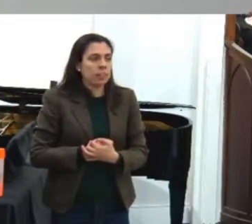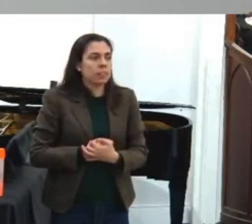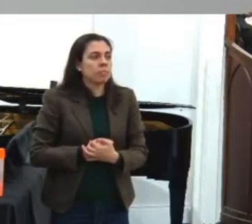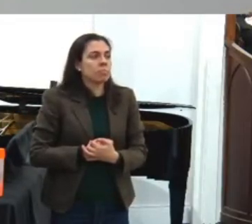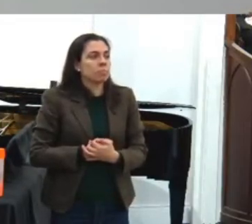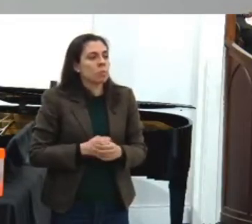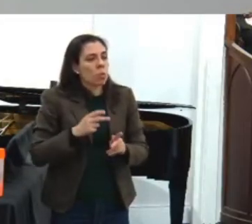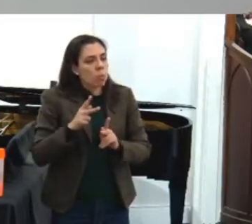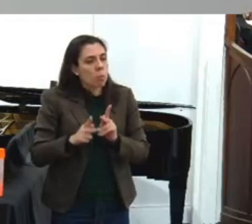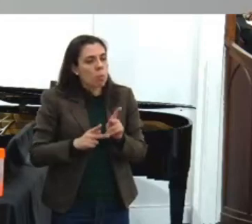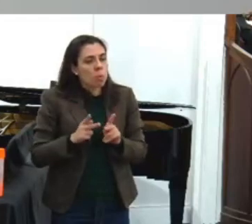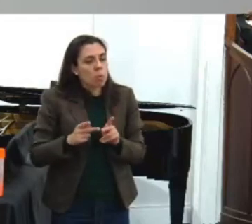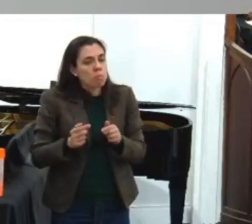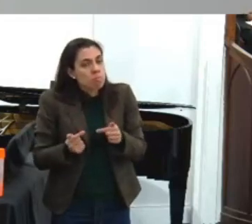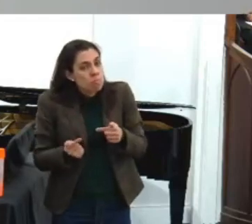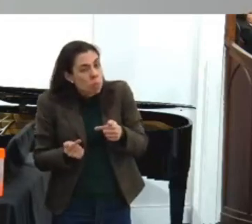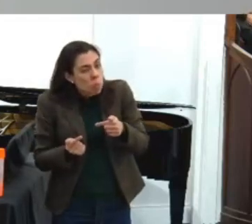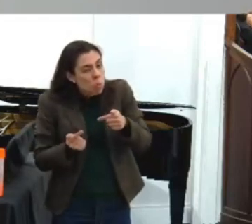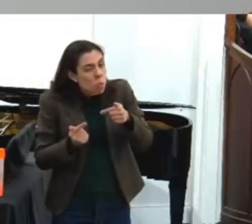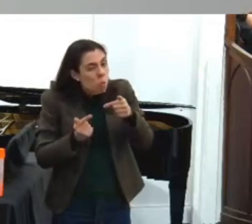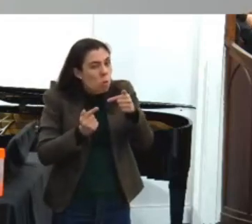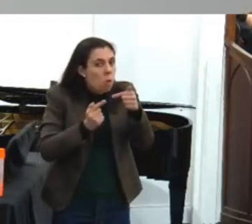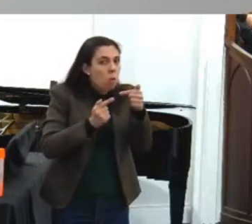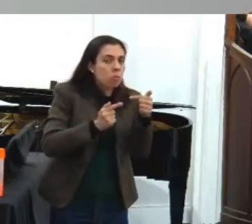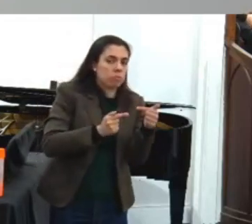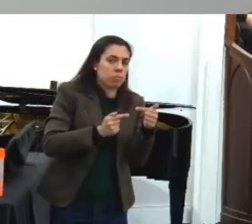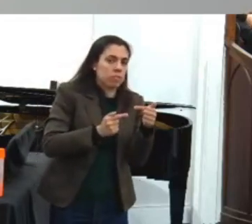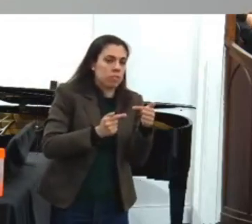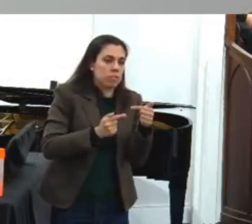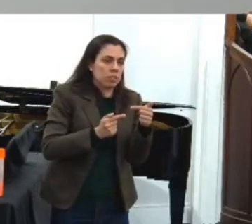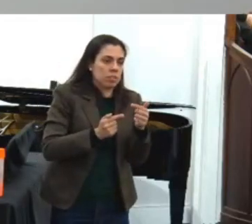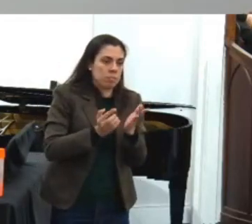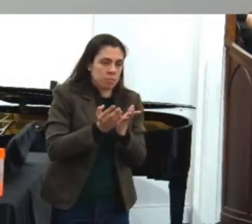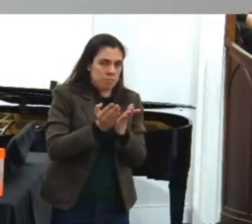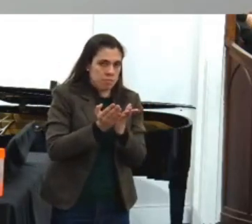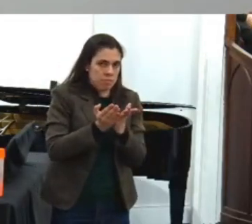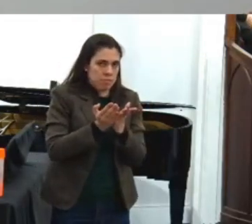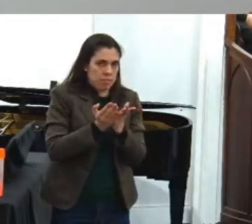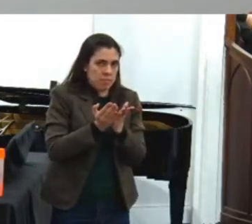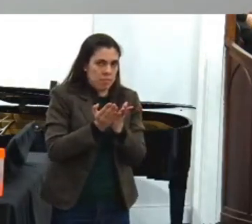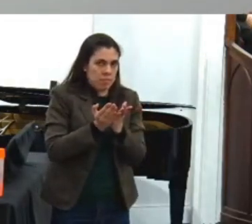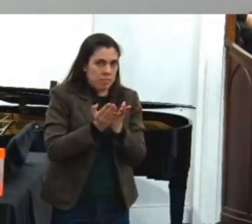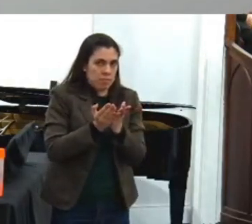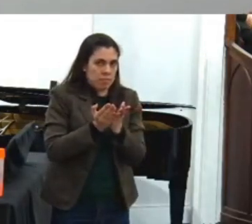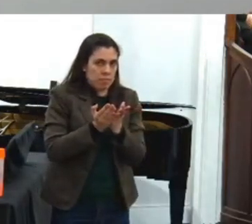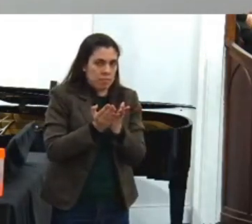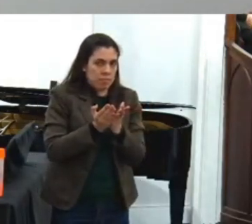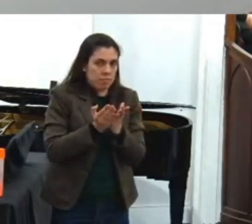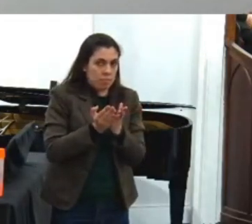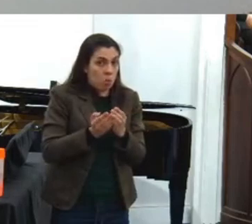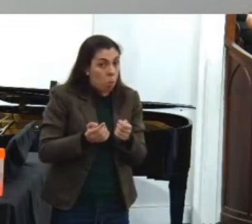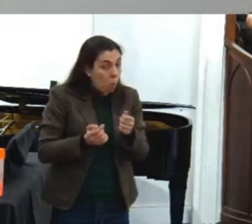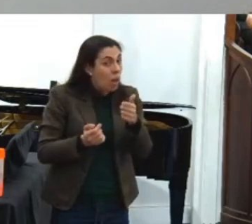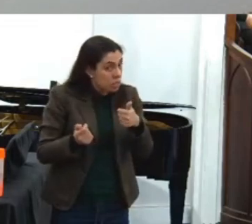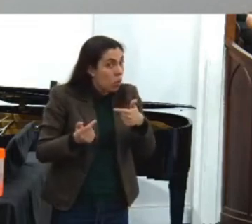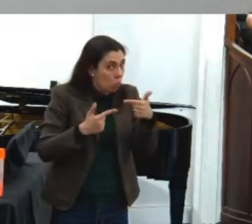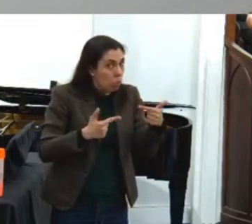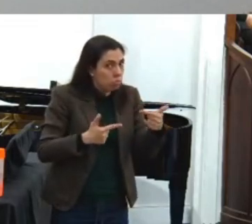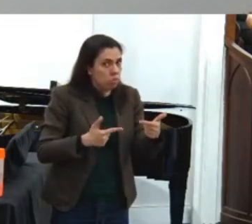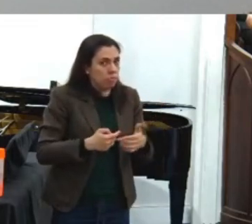Portanto, essa carta chama a estes crentes para permanecerem firmes diante